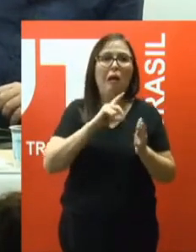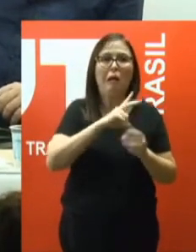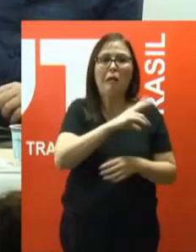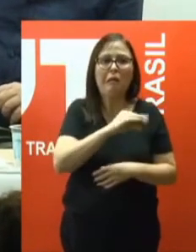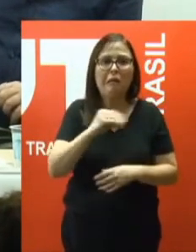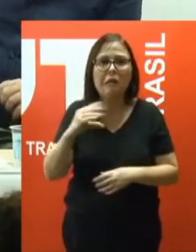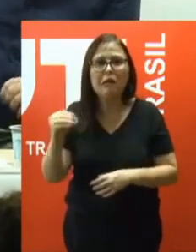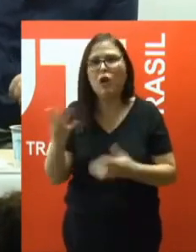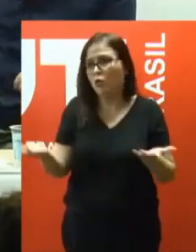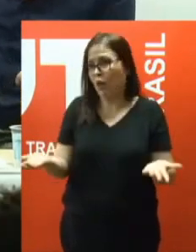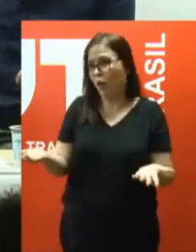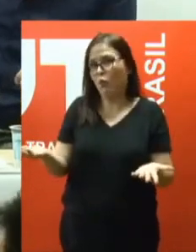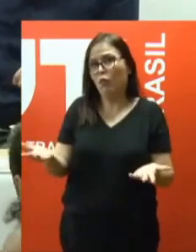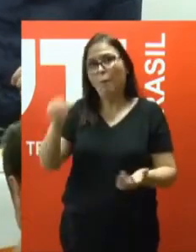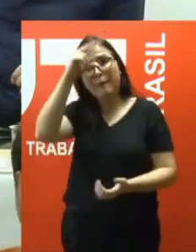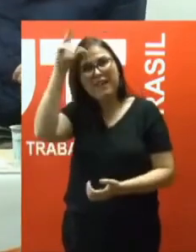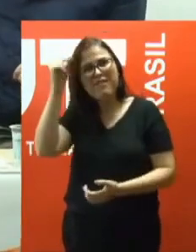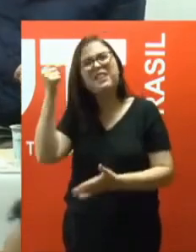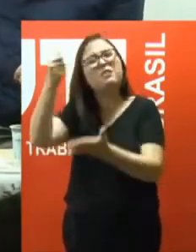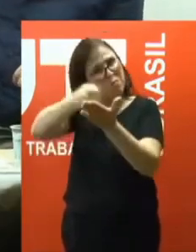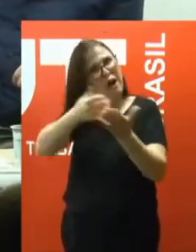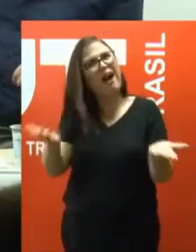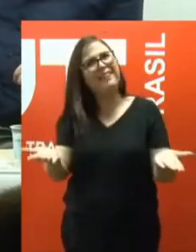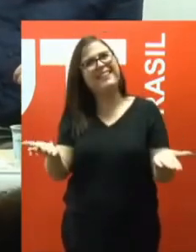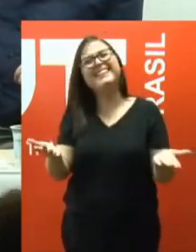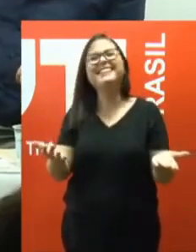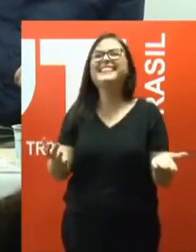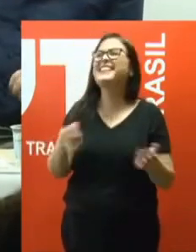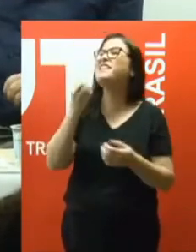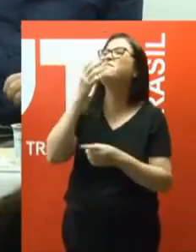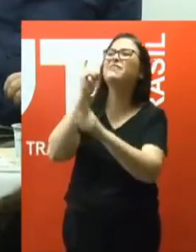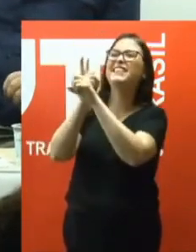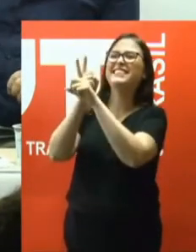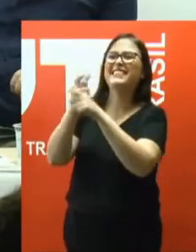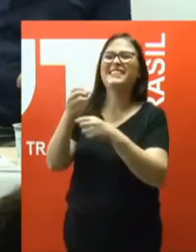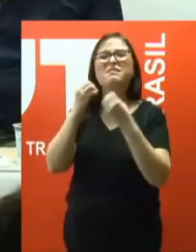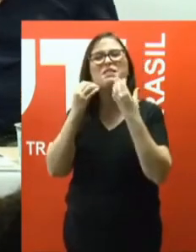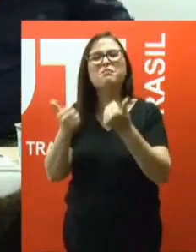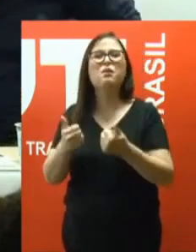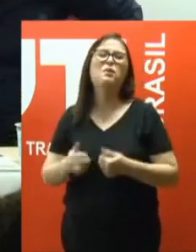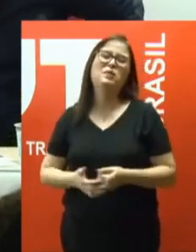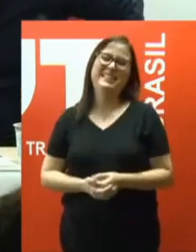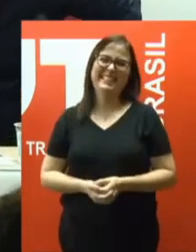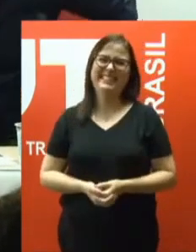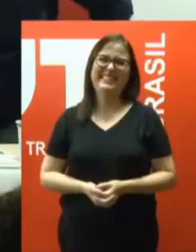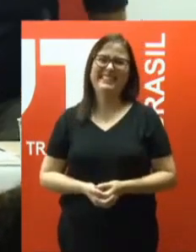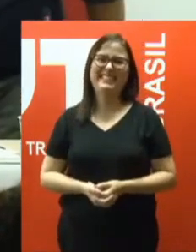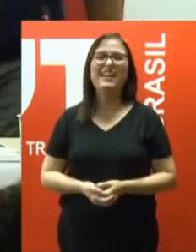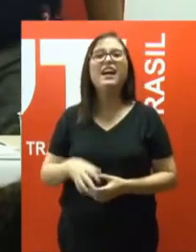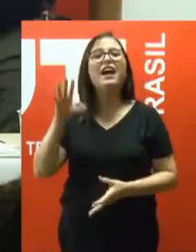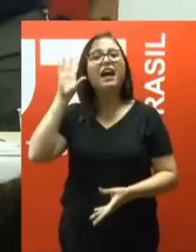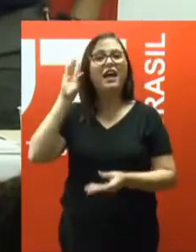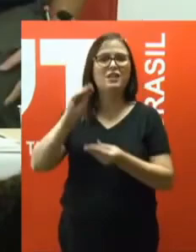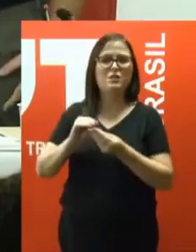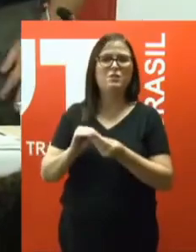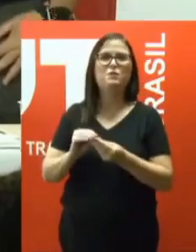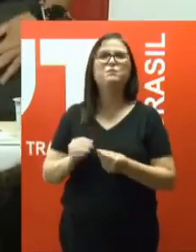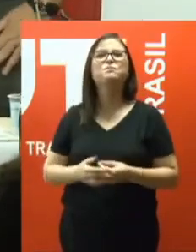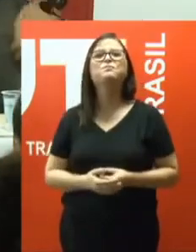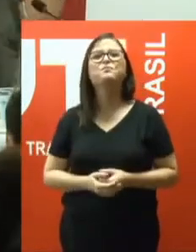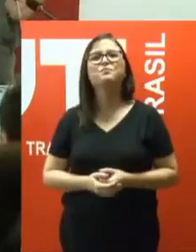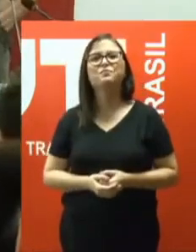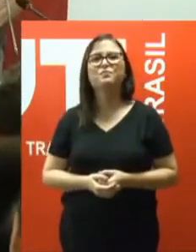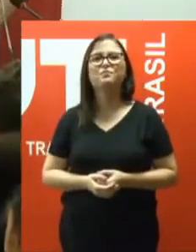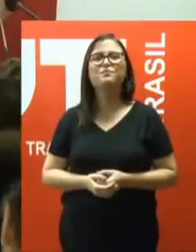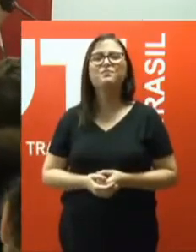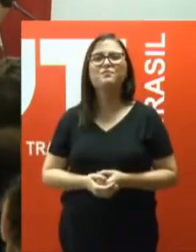paga! Bom te ver, Gonçalo. Da gente é isso, olha. Eu só quero que vocês